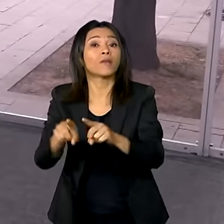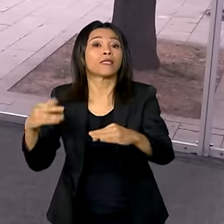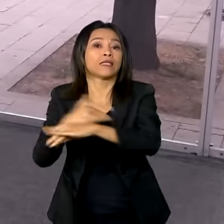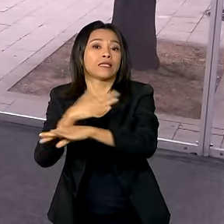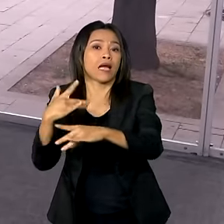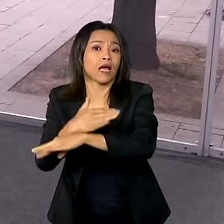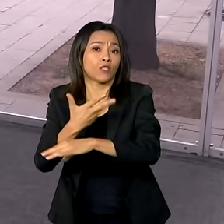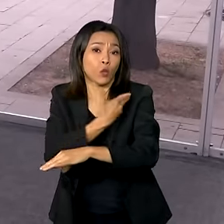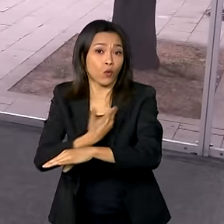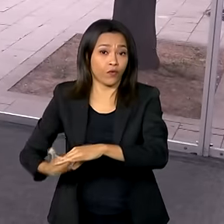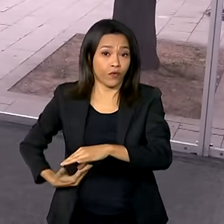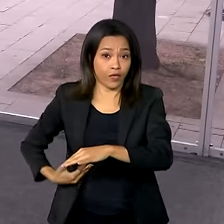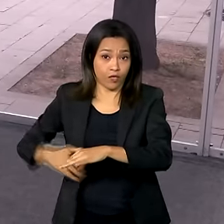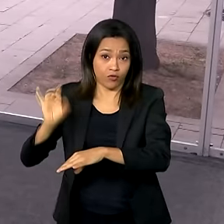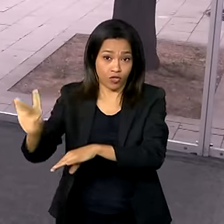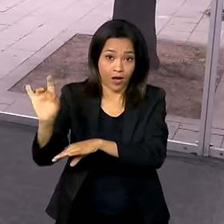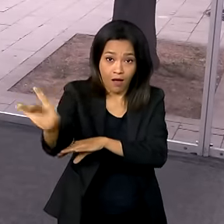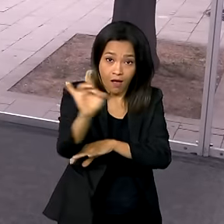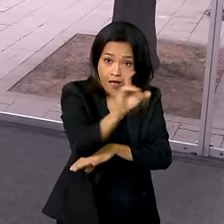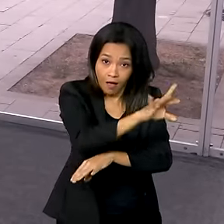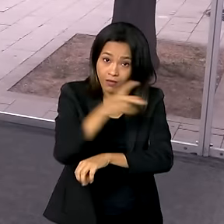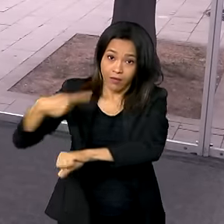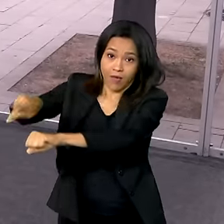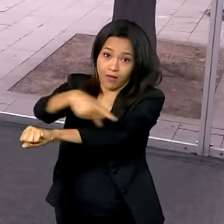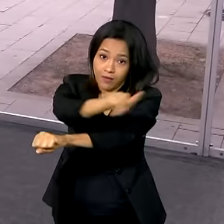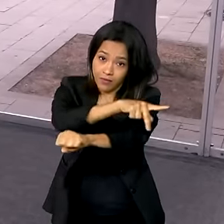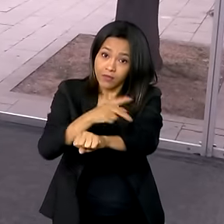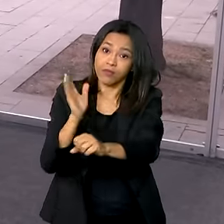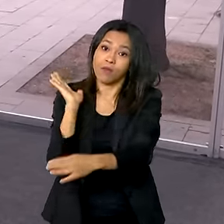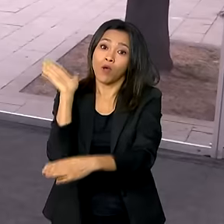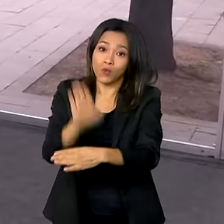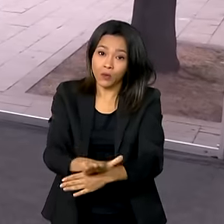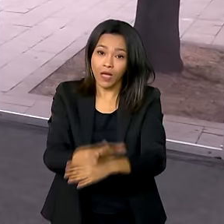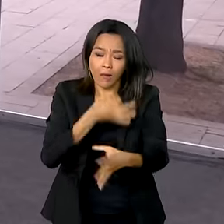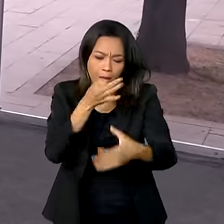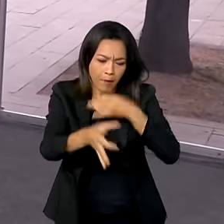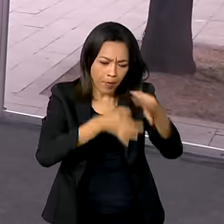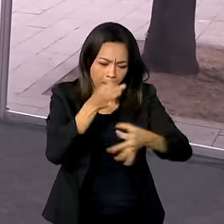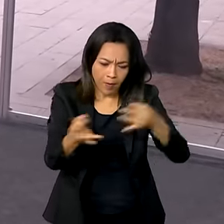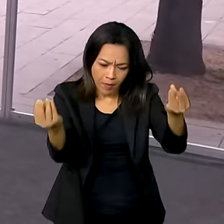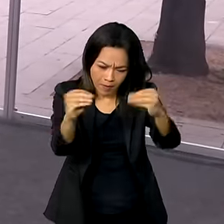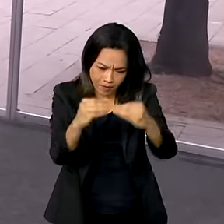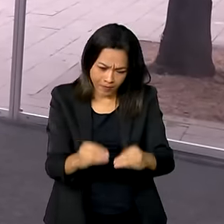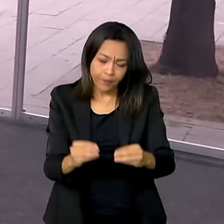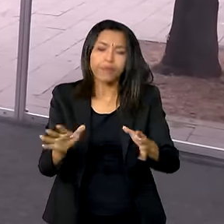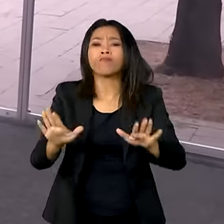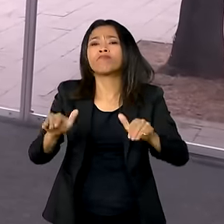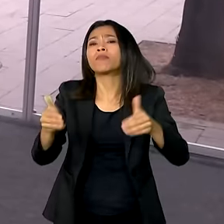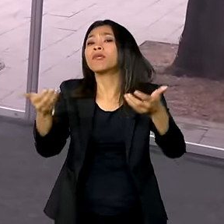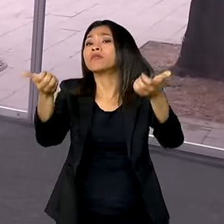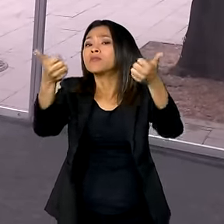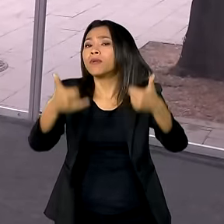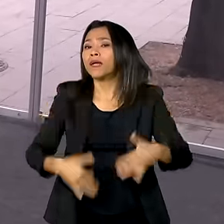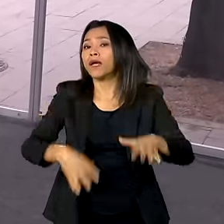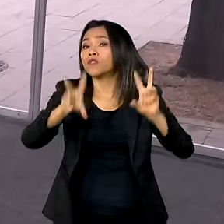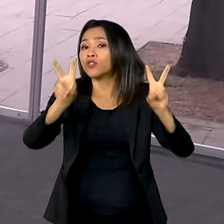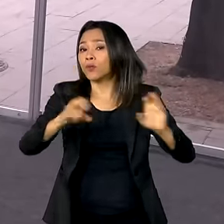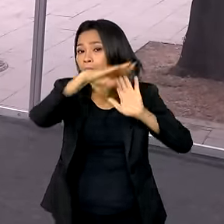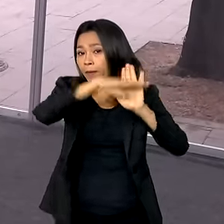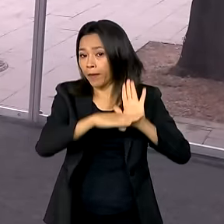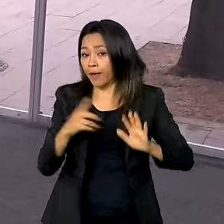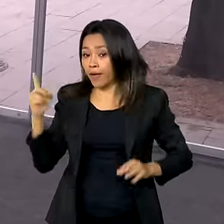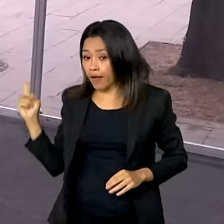governos locais que vão fazer suas contribuições para a plenária final do G20 social. Vamos falar então dessa agenda, ministro. Hoje o ministro